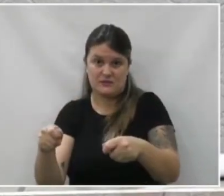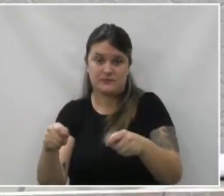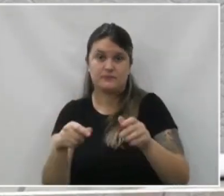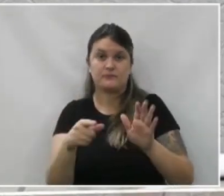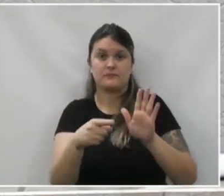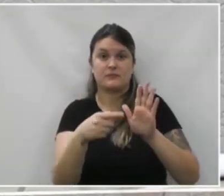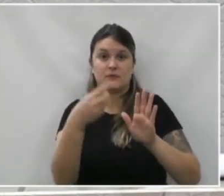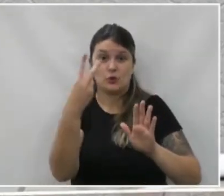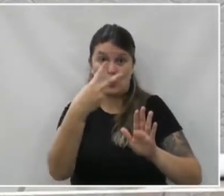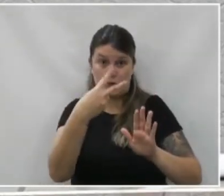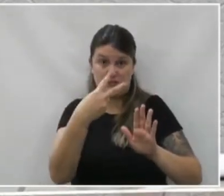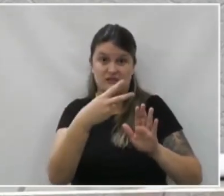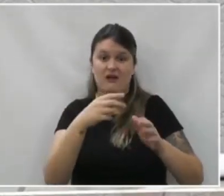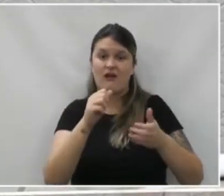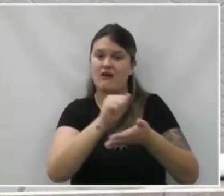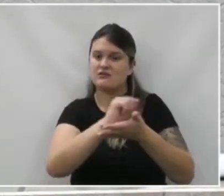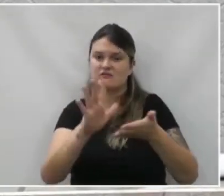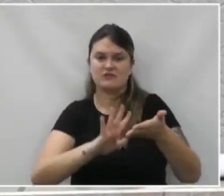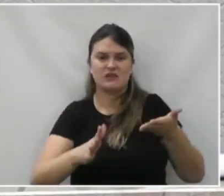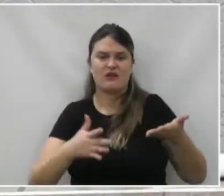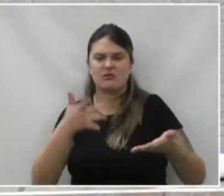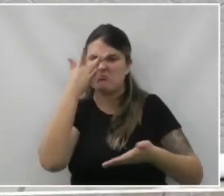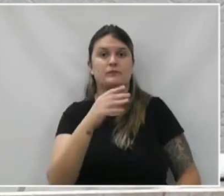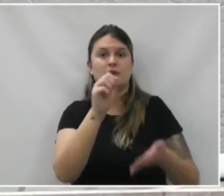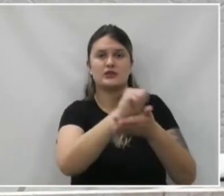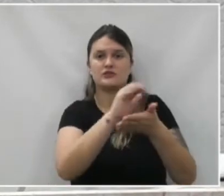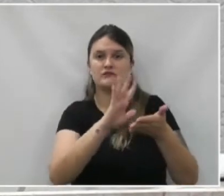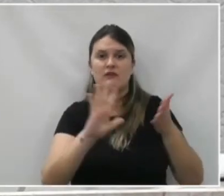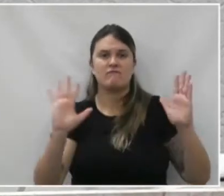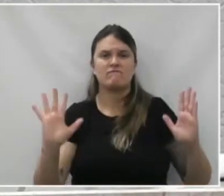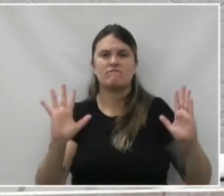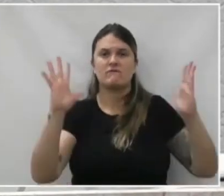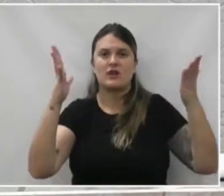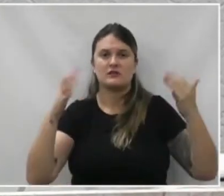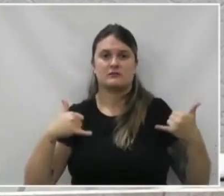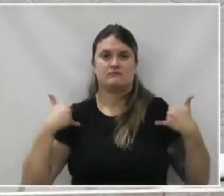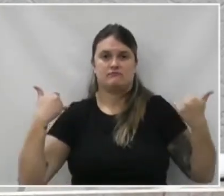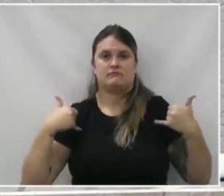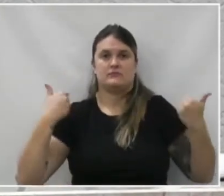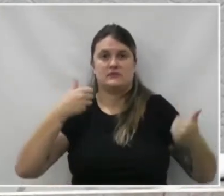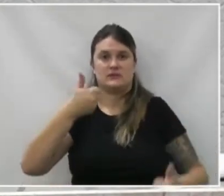359/2020, do Poder Executivo. Encaminha projeto de lei ordinária de número